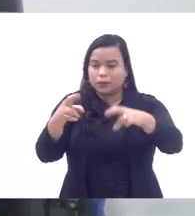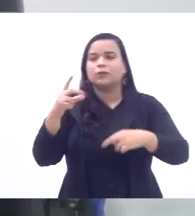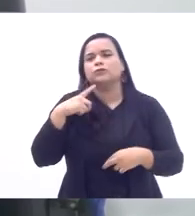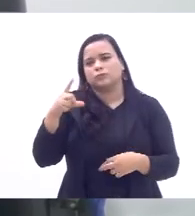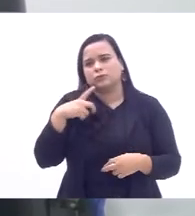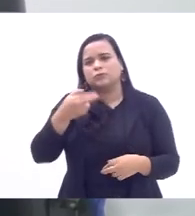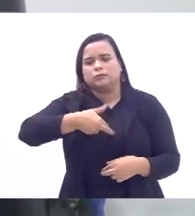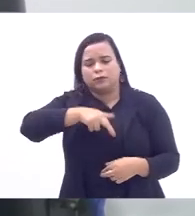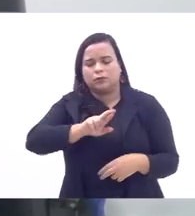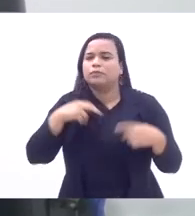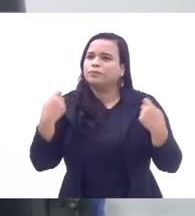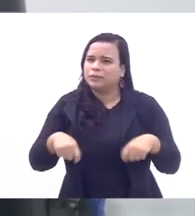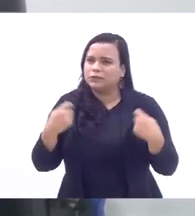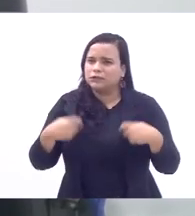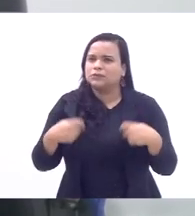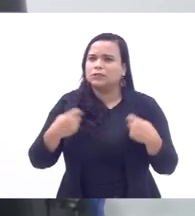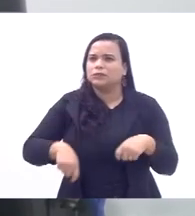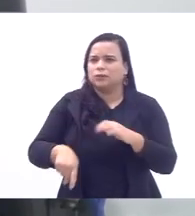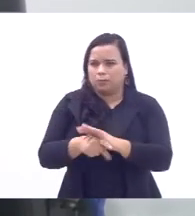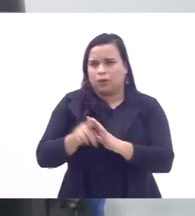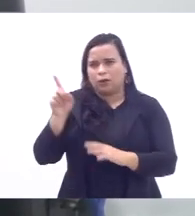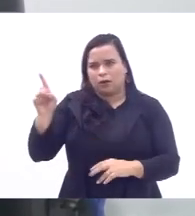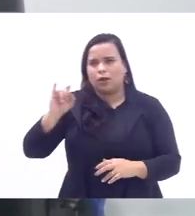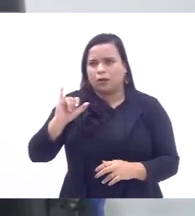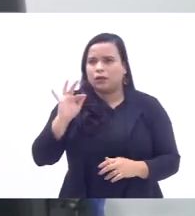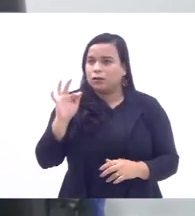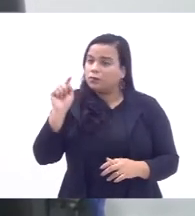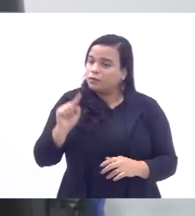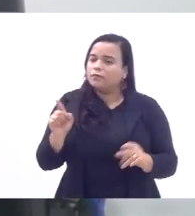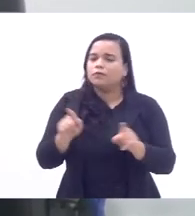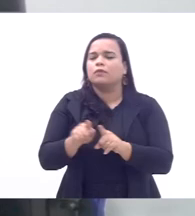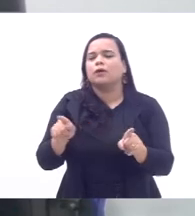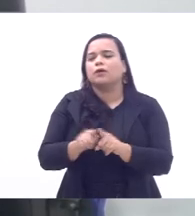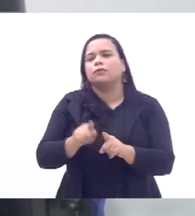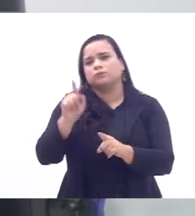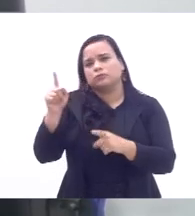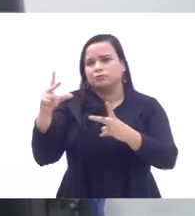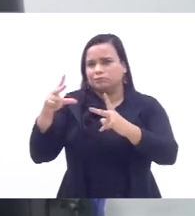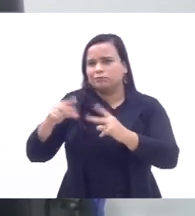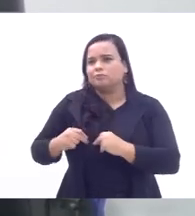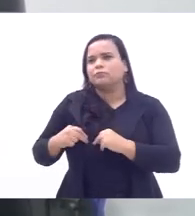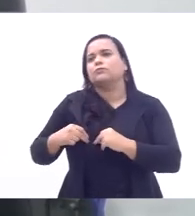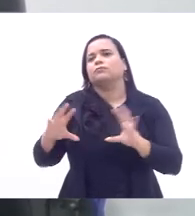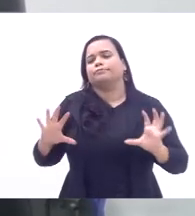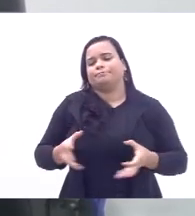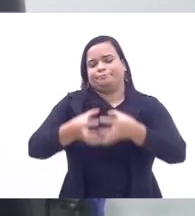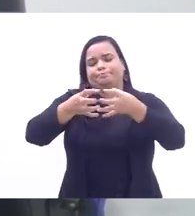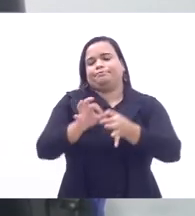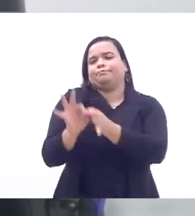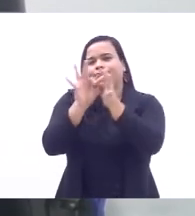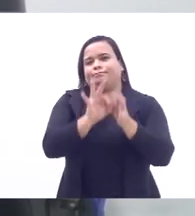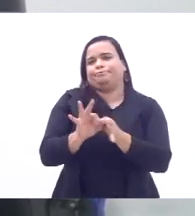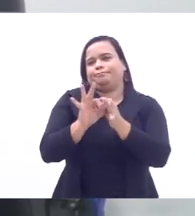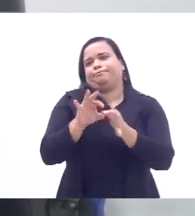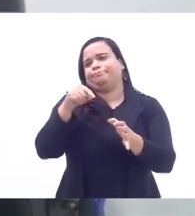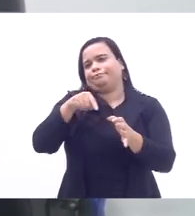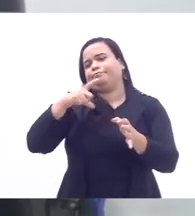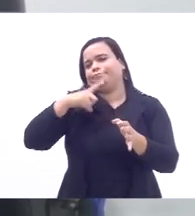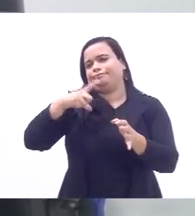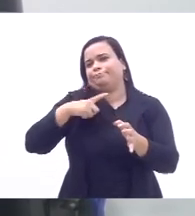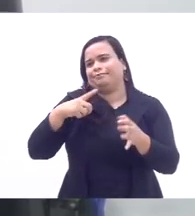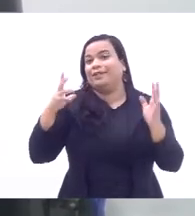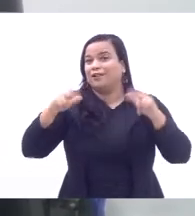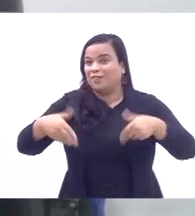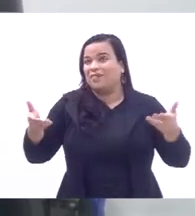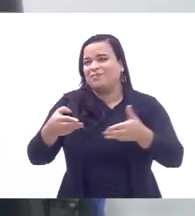nossa religião precisa, que Ifá e que Orumila merece, está no coletivo. Está com ações como